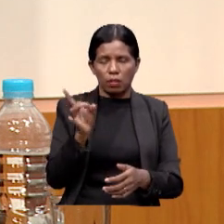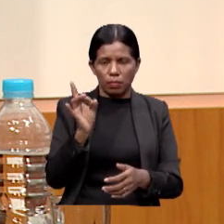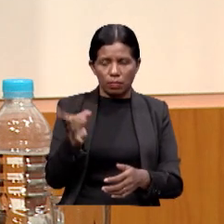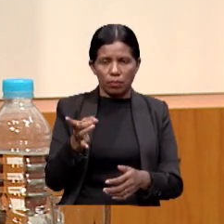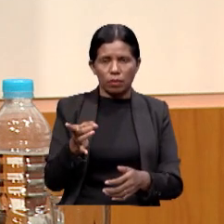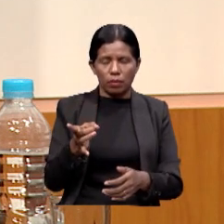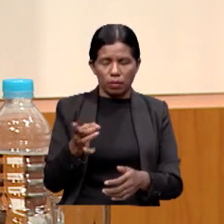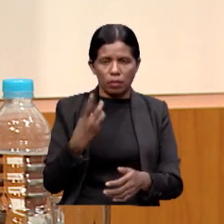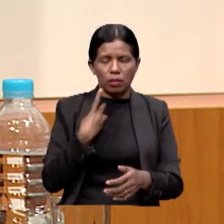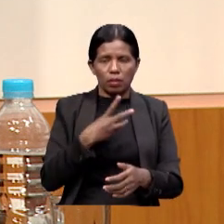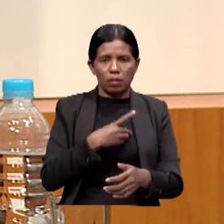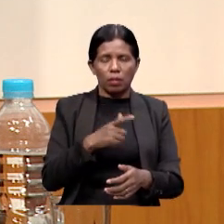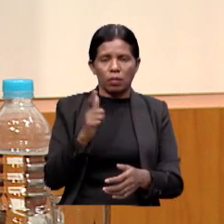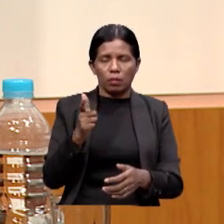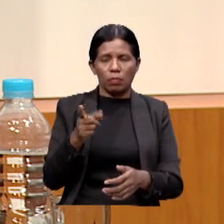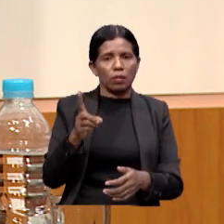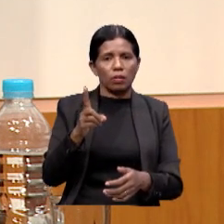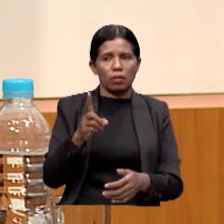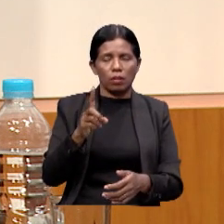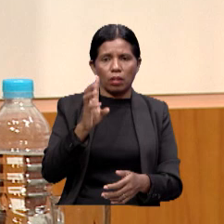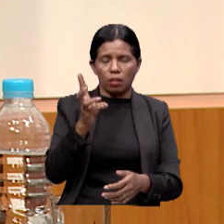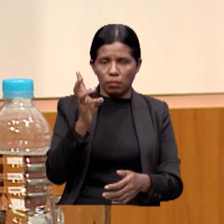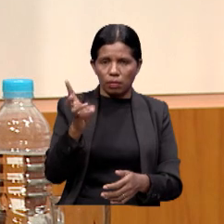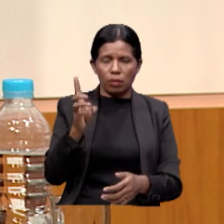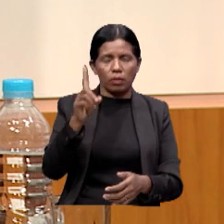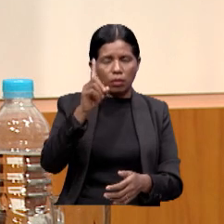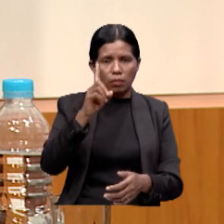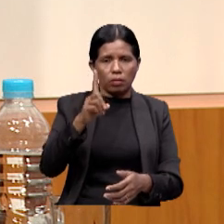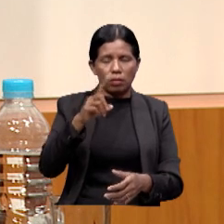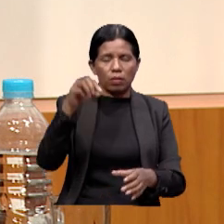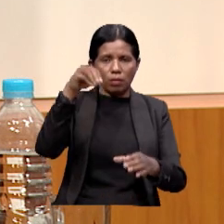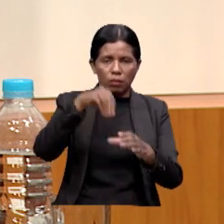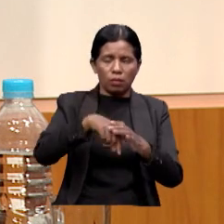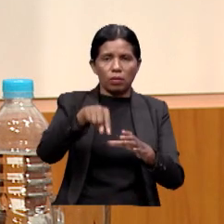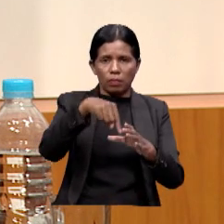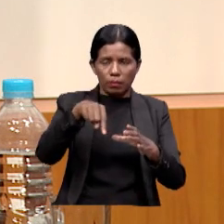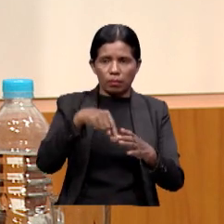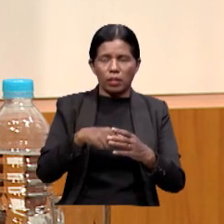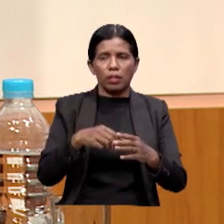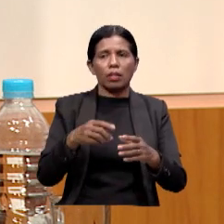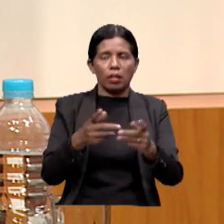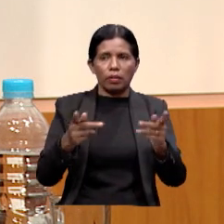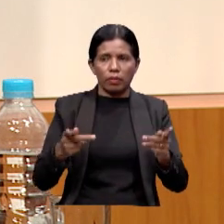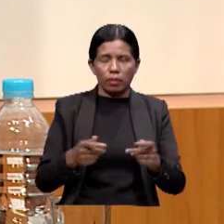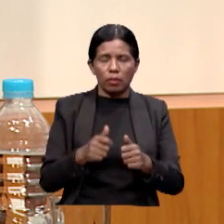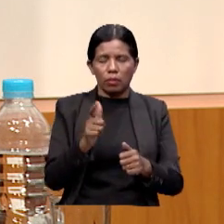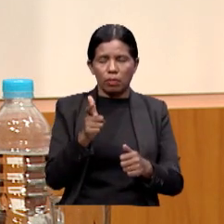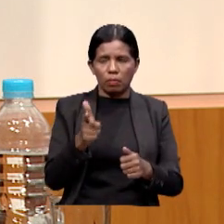71 bombas ia kapital posto hirak nene, o 26